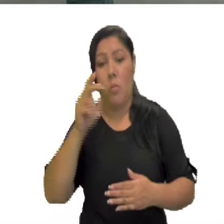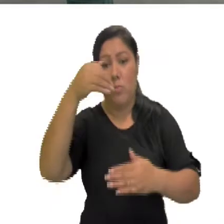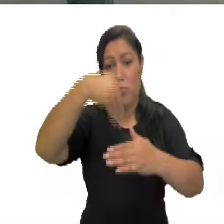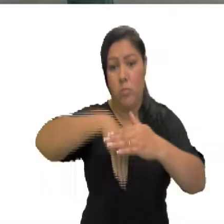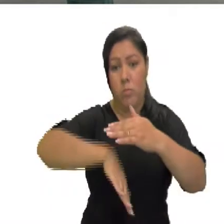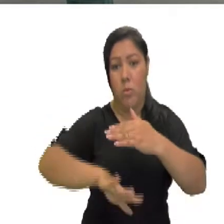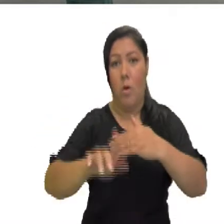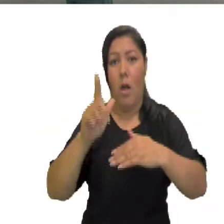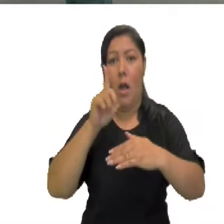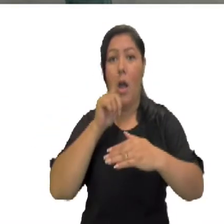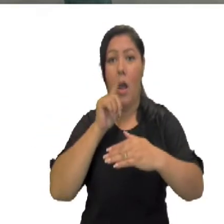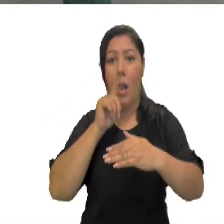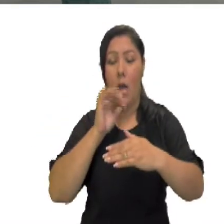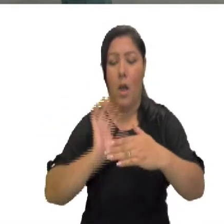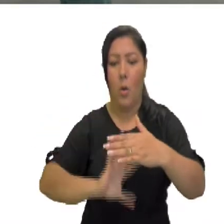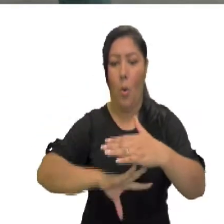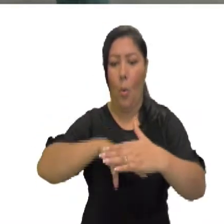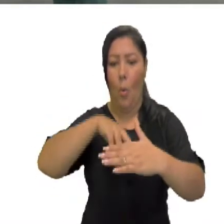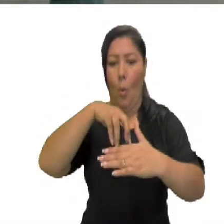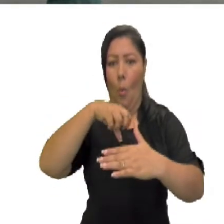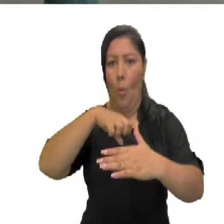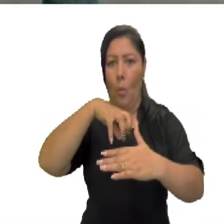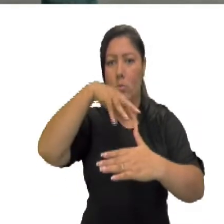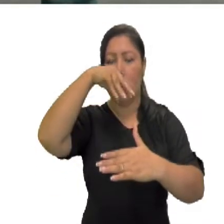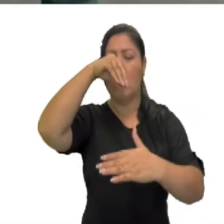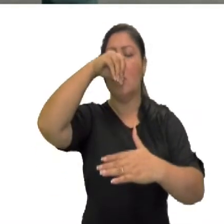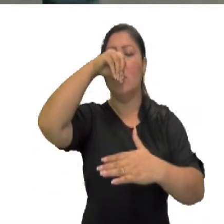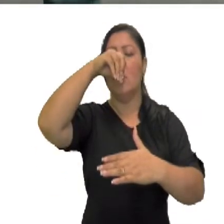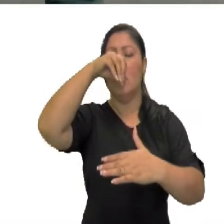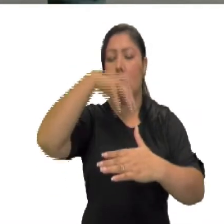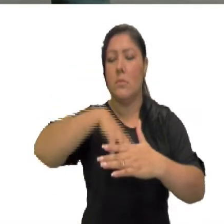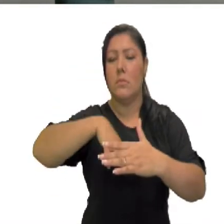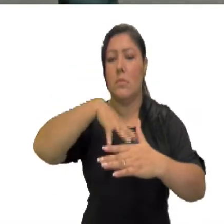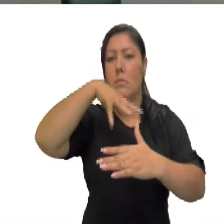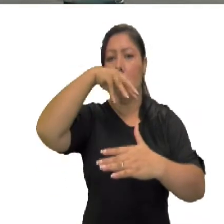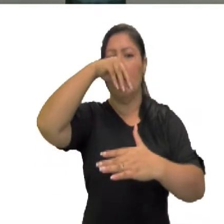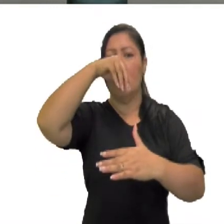essa respiração celular, Então, ele tem um sistema